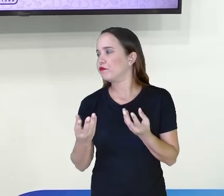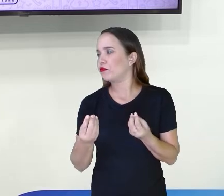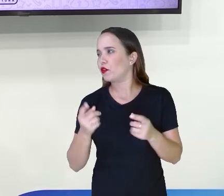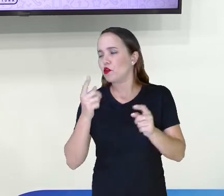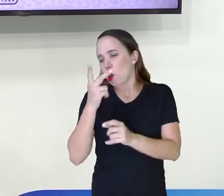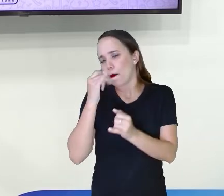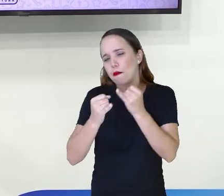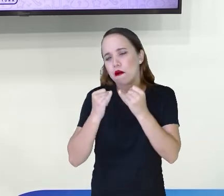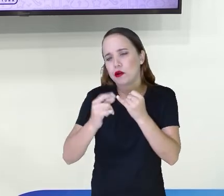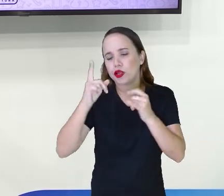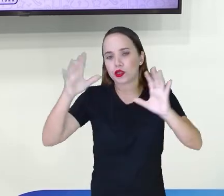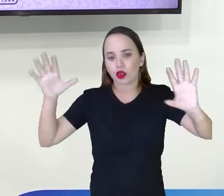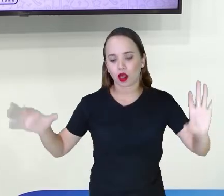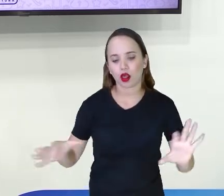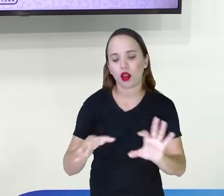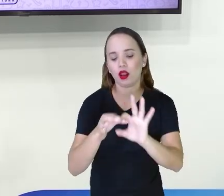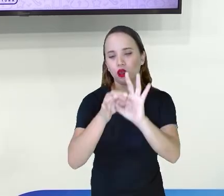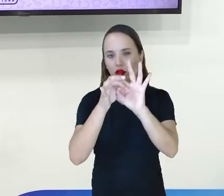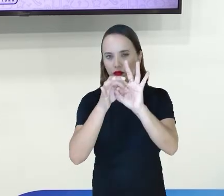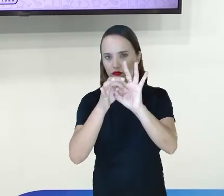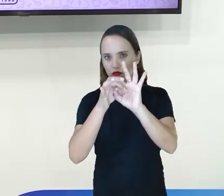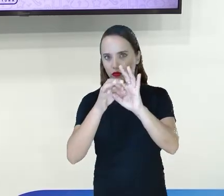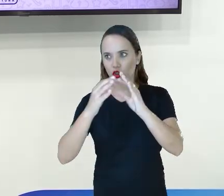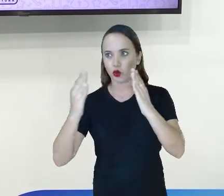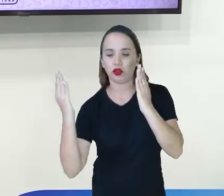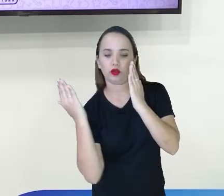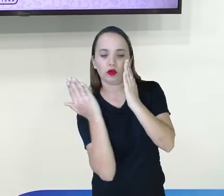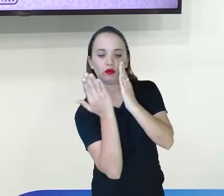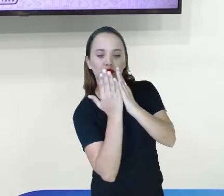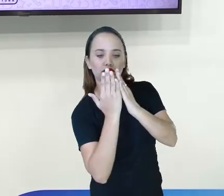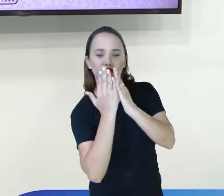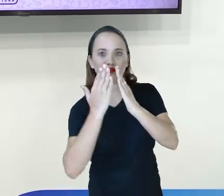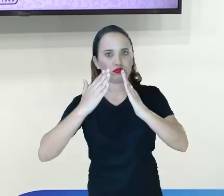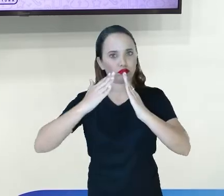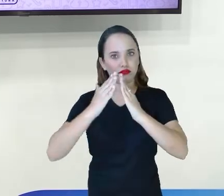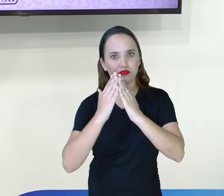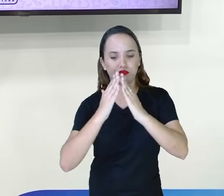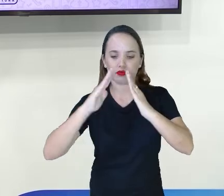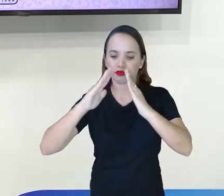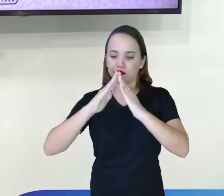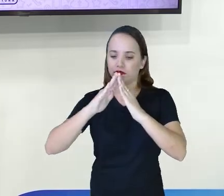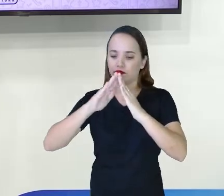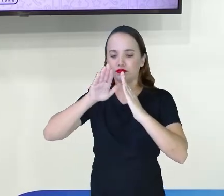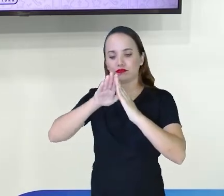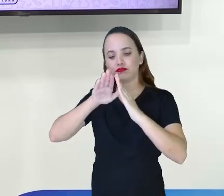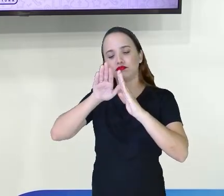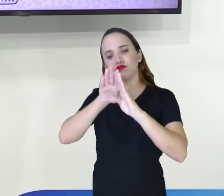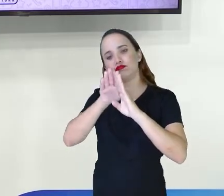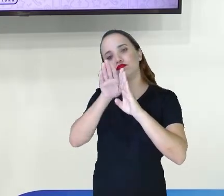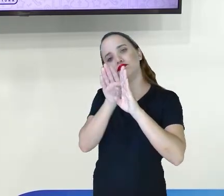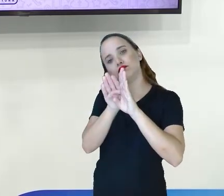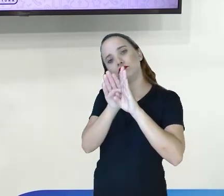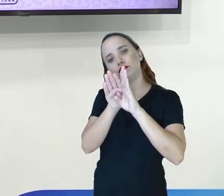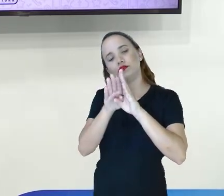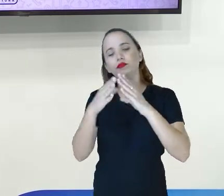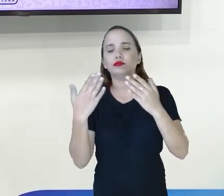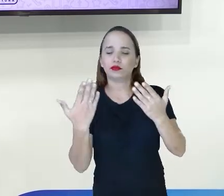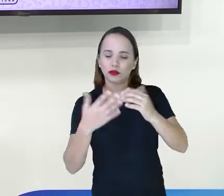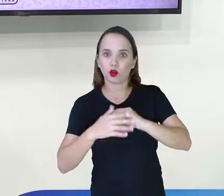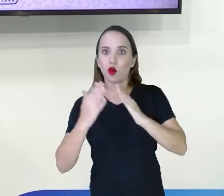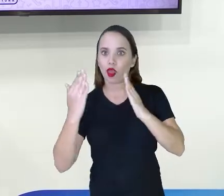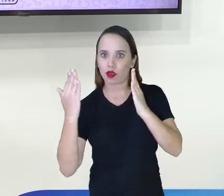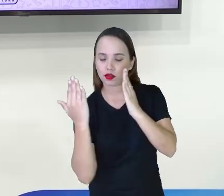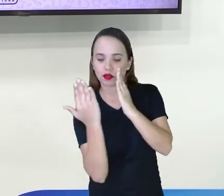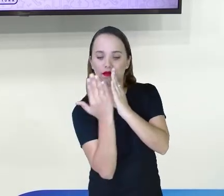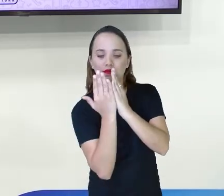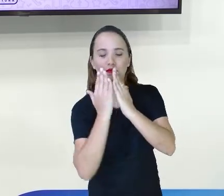a ligação, né, entre a minha base e o vértice da minha base e o meu vértice